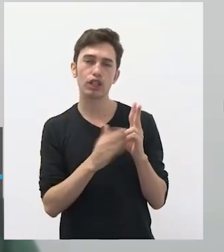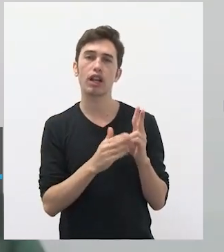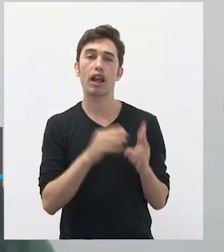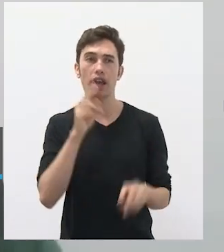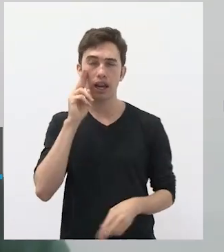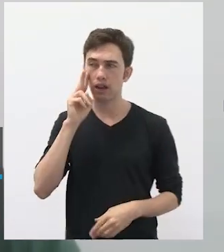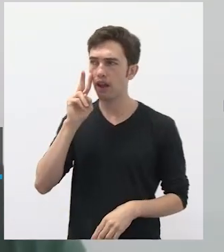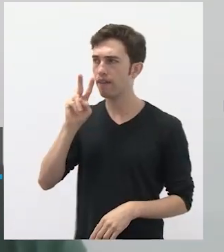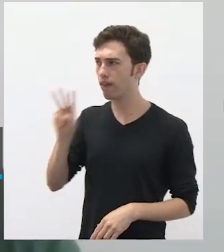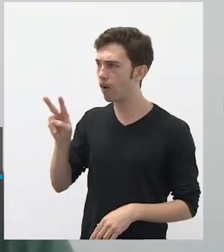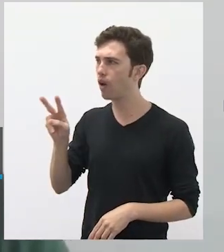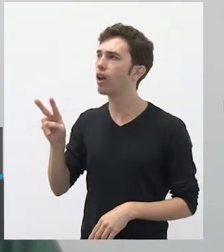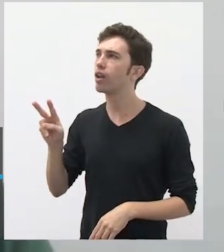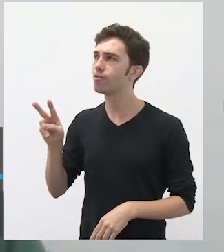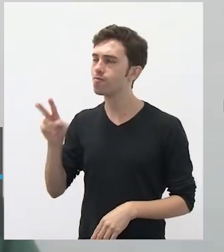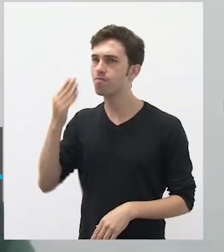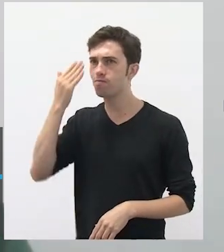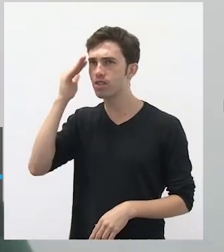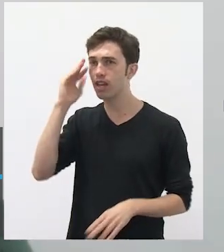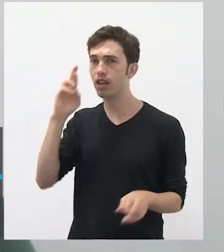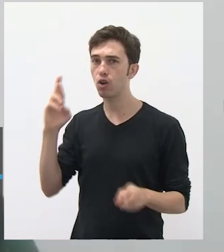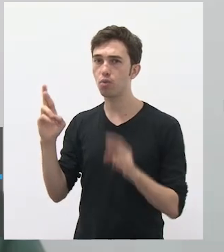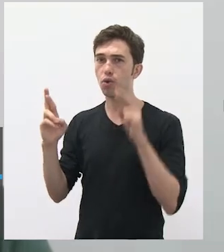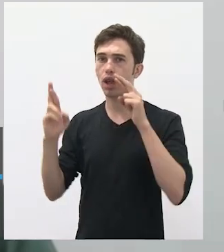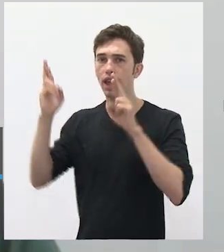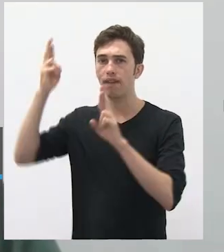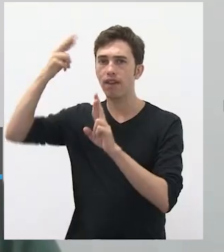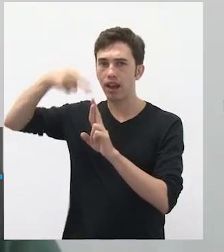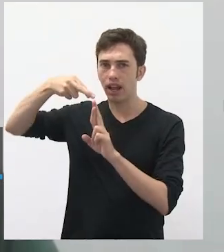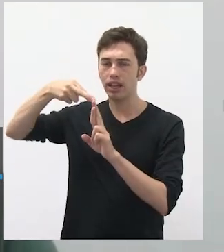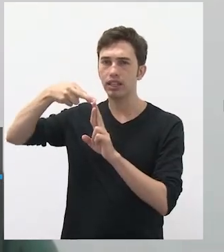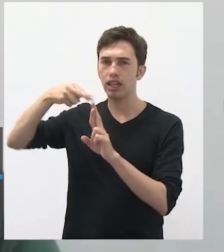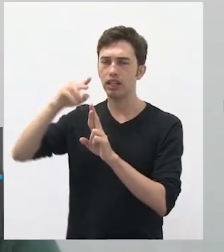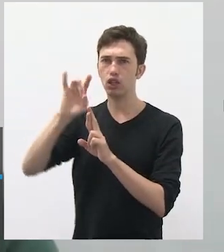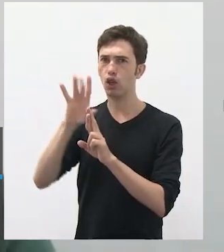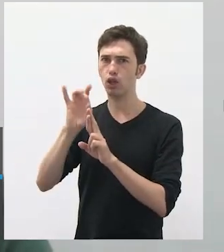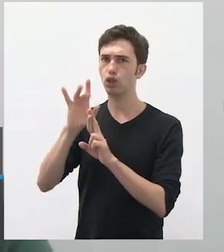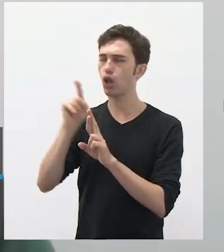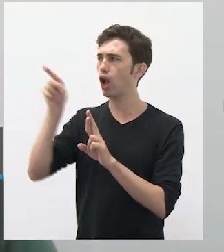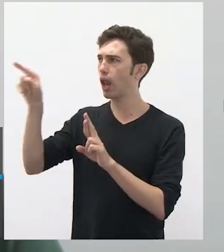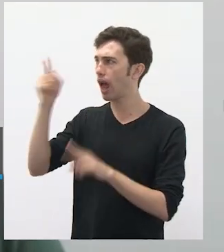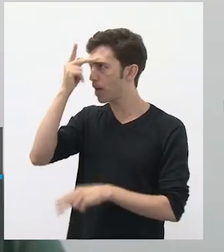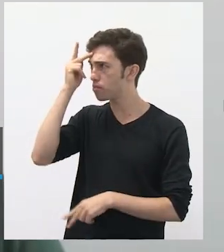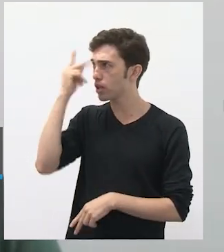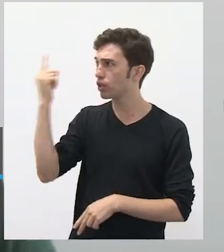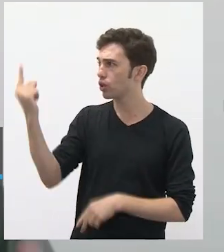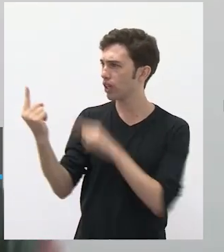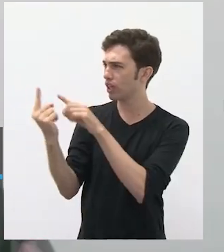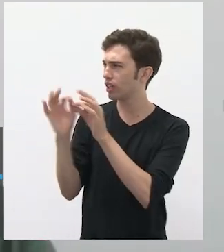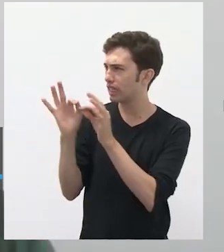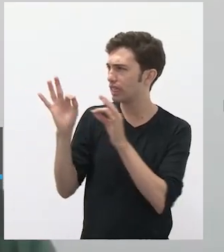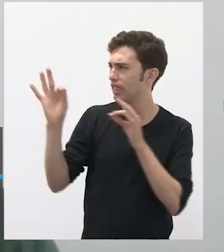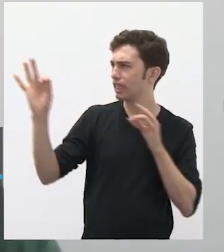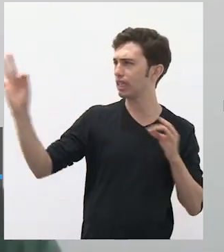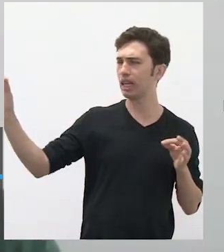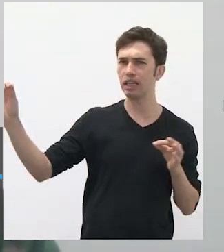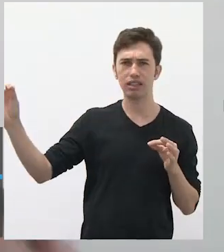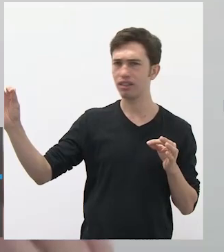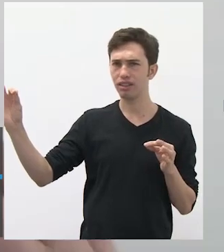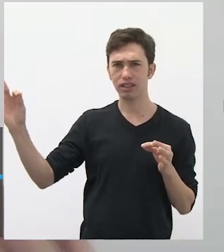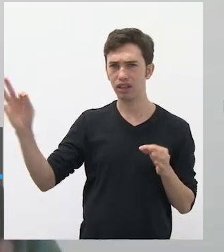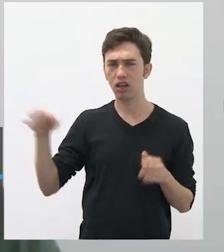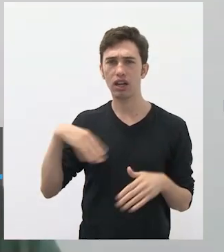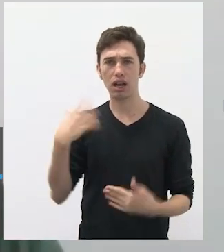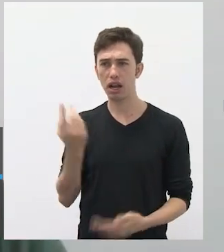olhe e tenha como referencial não só aquele que é de alguém muito distante de quem ele é,